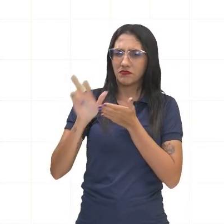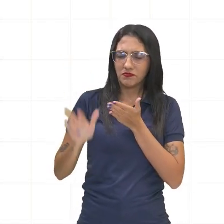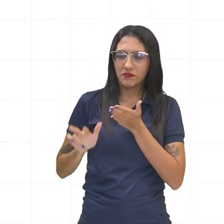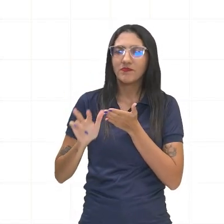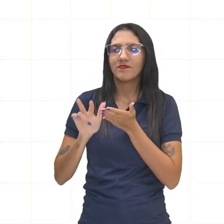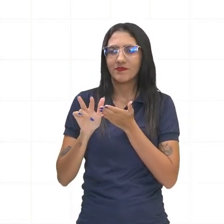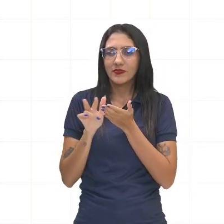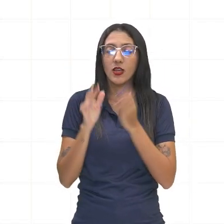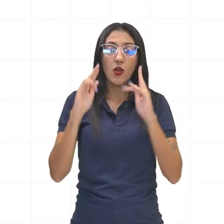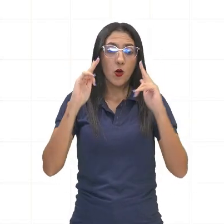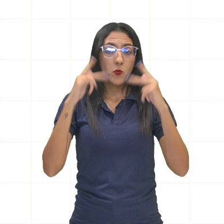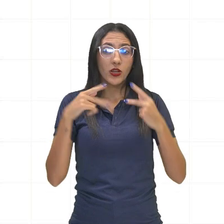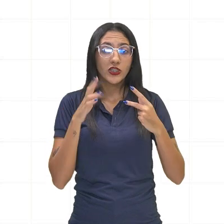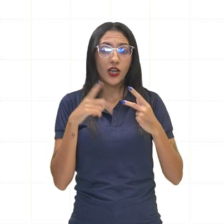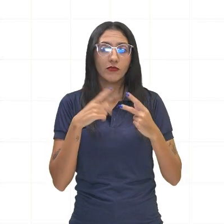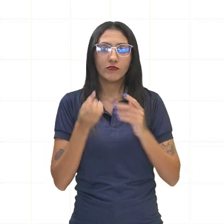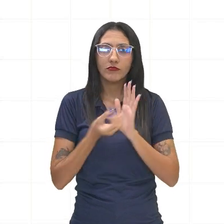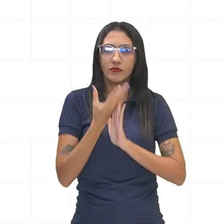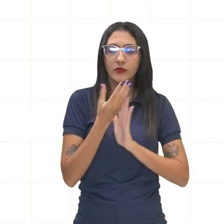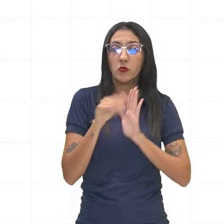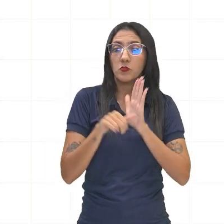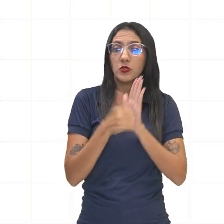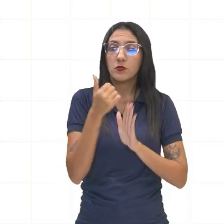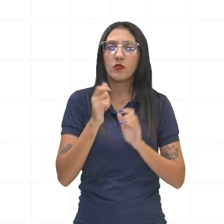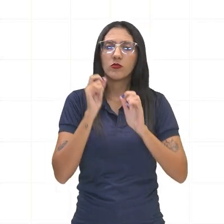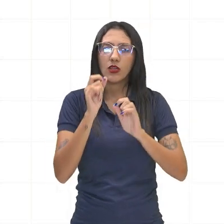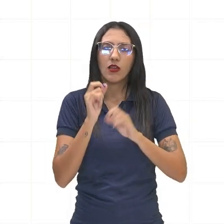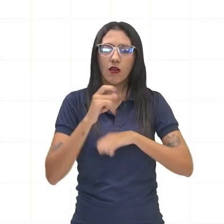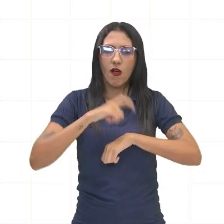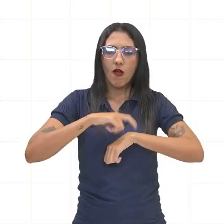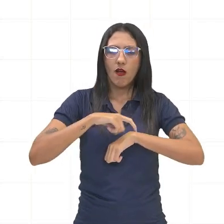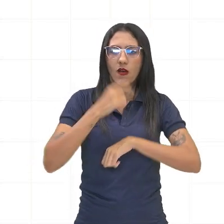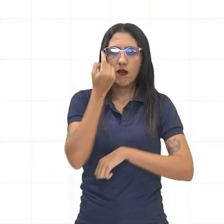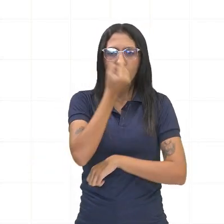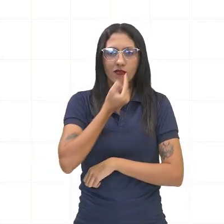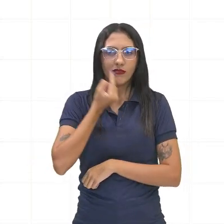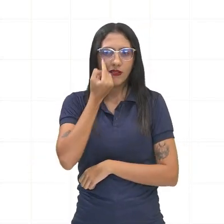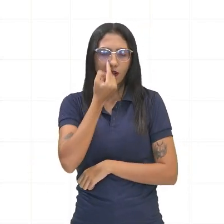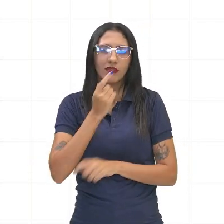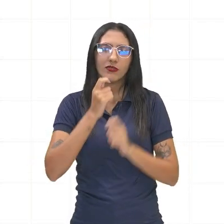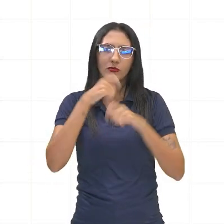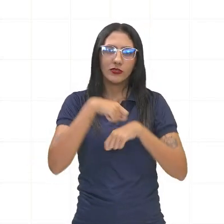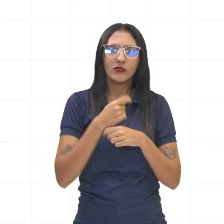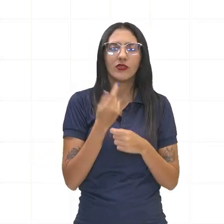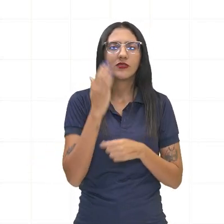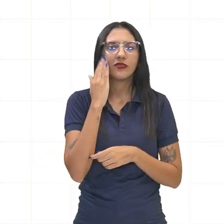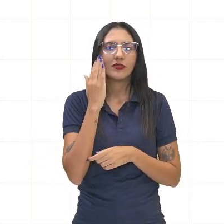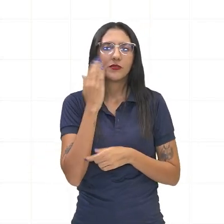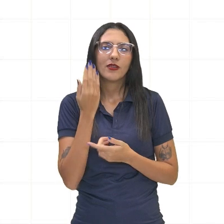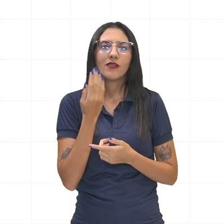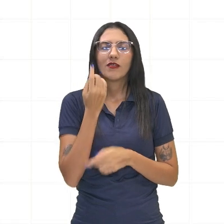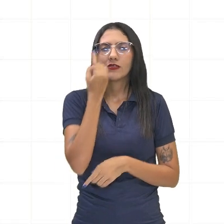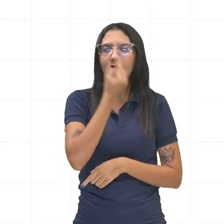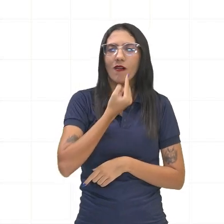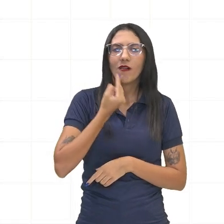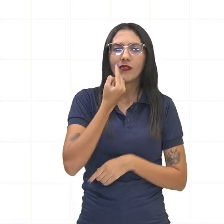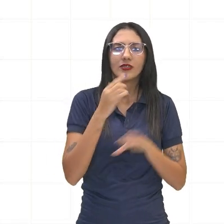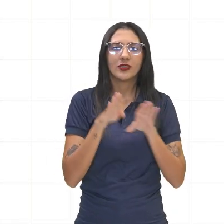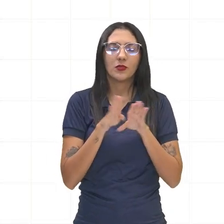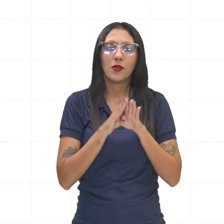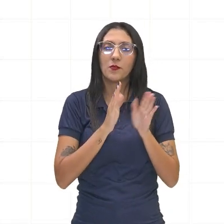humanidade, né, eles criaram os primeiros relógios para medir a passagem das horas e